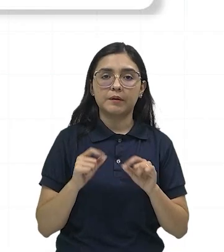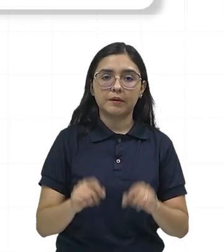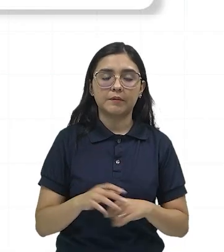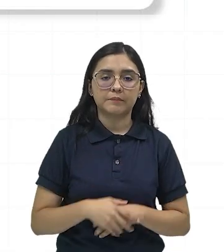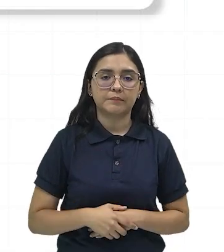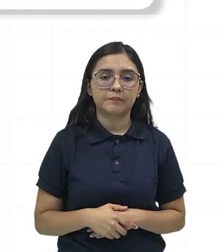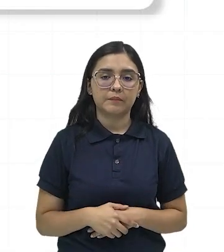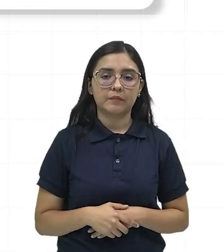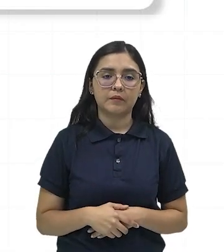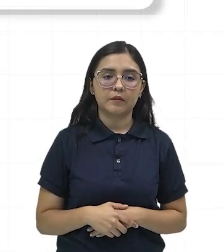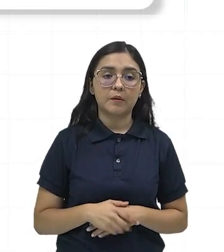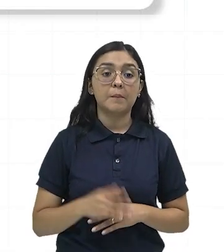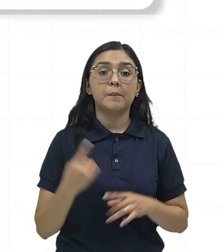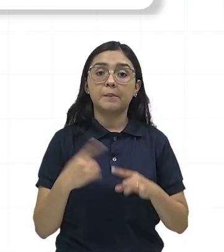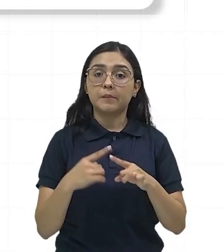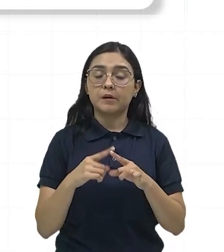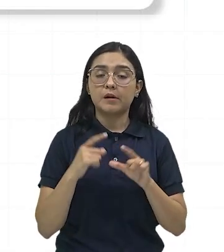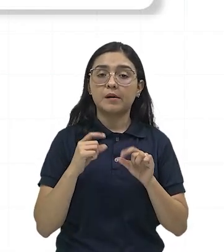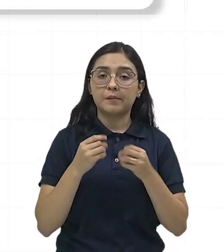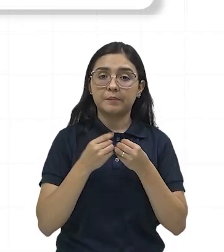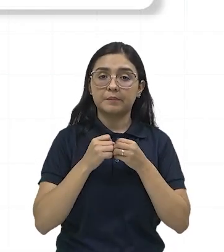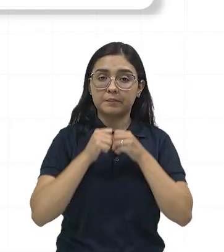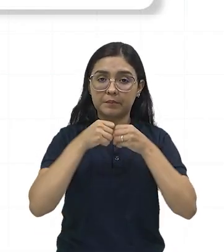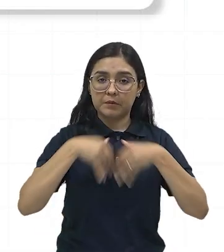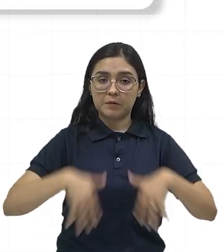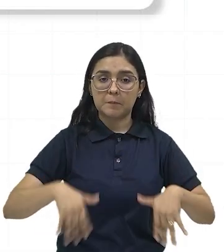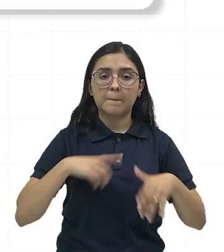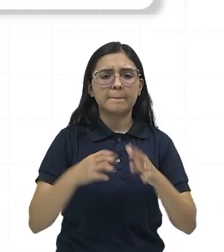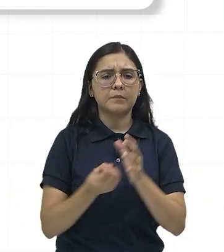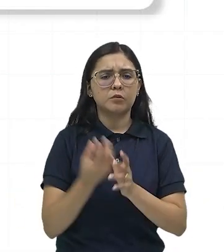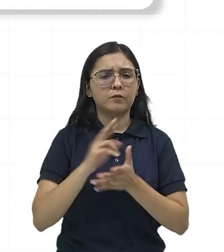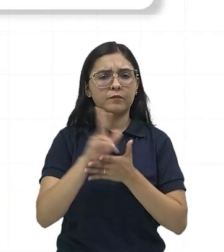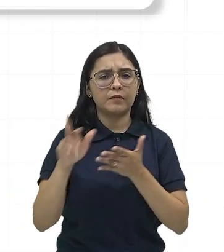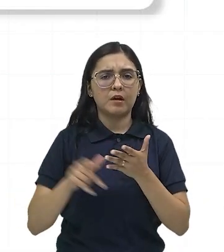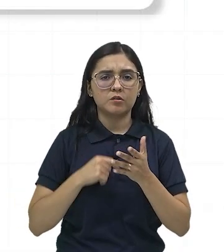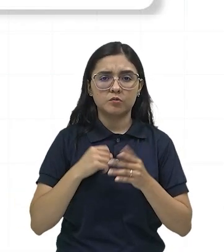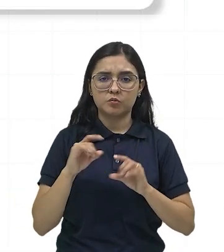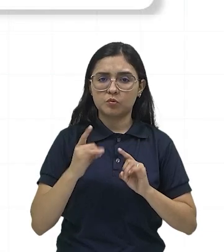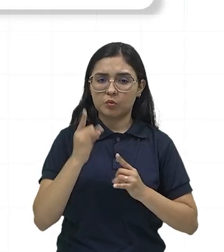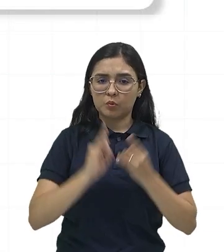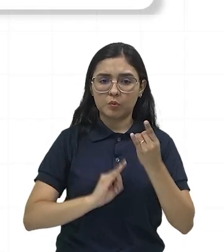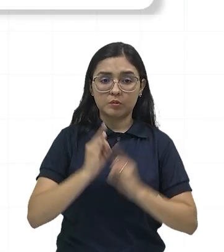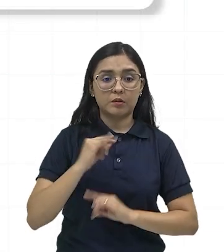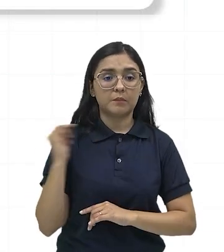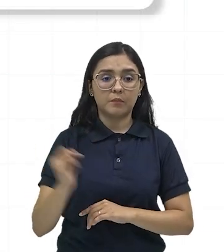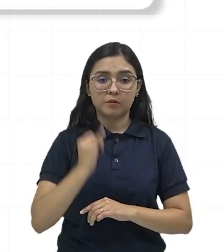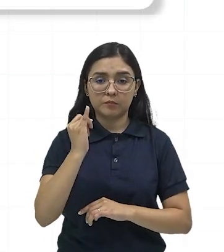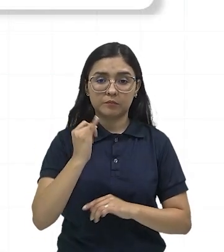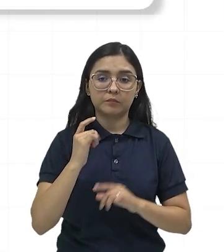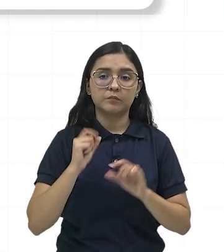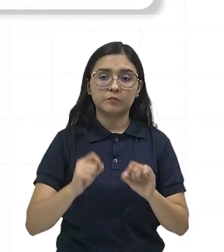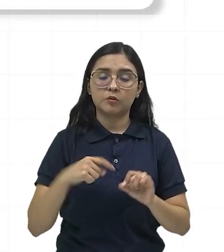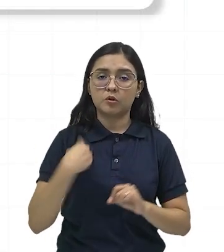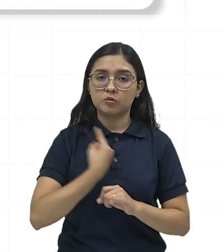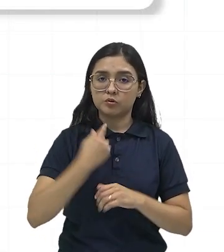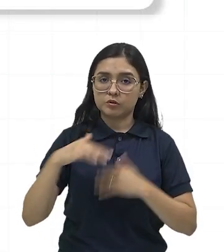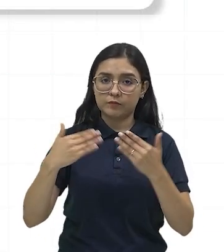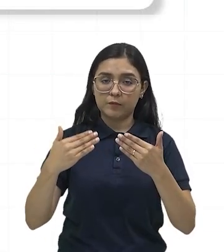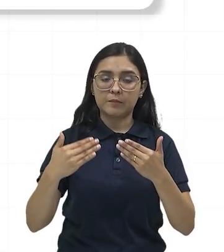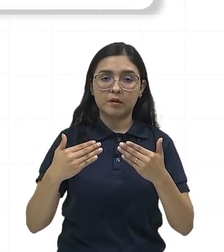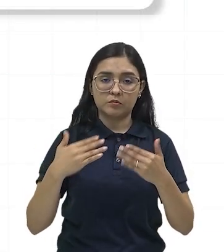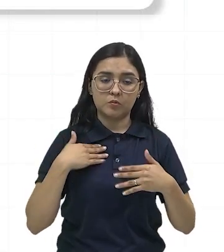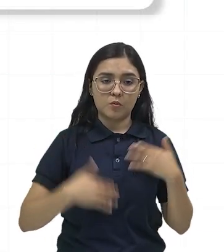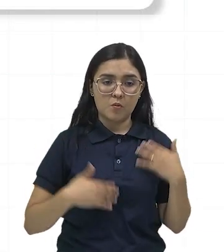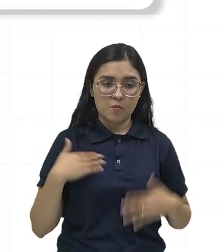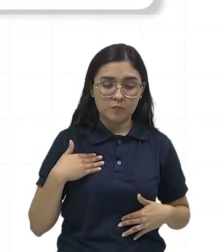falar bastante? Porque é uma glândula que produz diferentes hormônios, que são muito importantes para o nosso desenvolvimento,